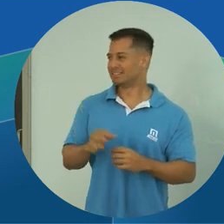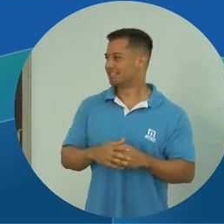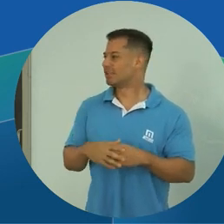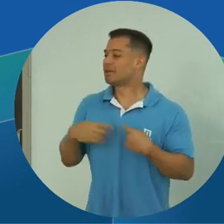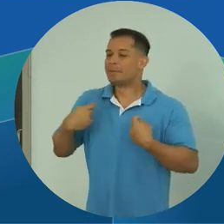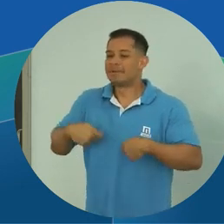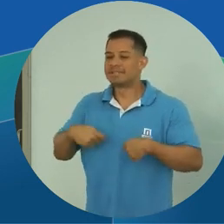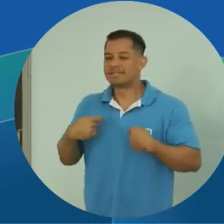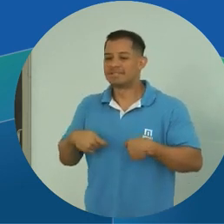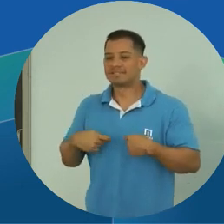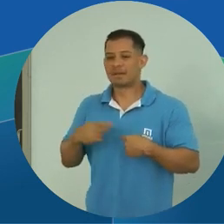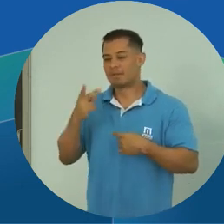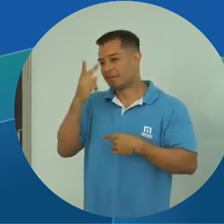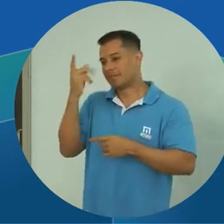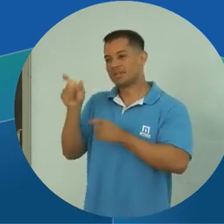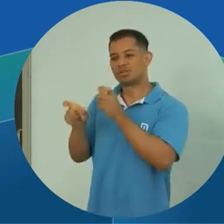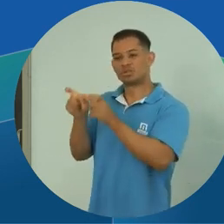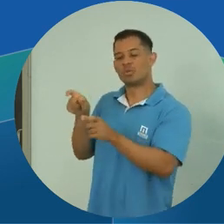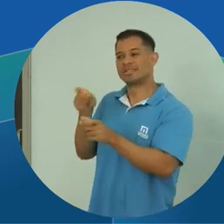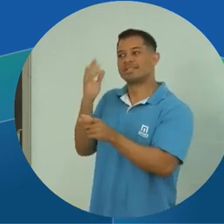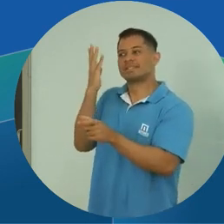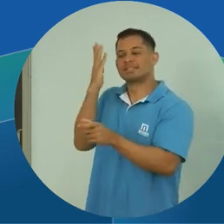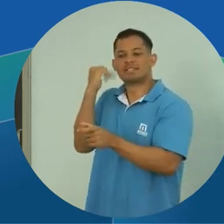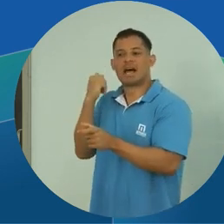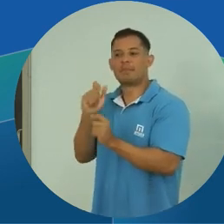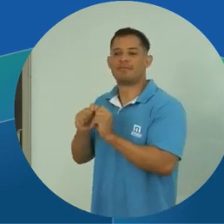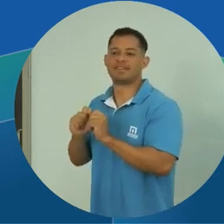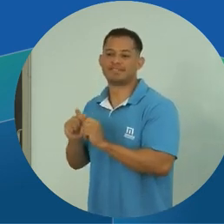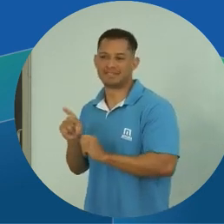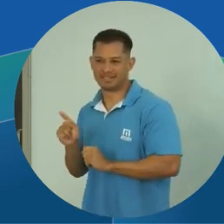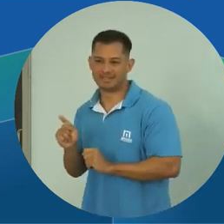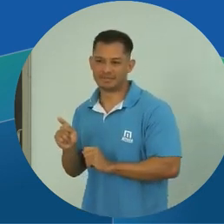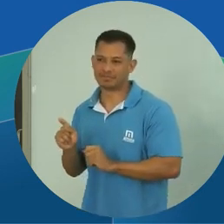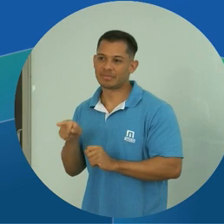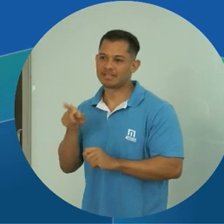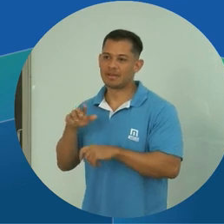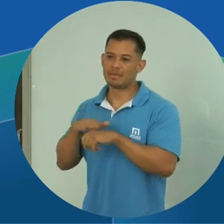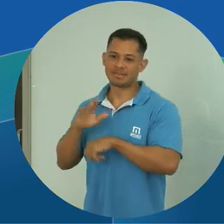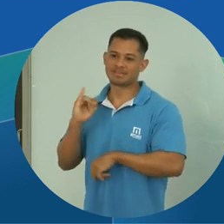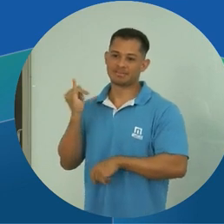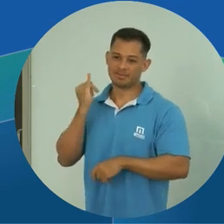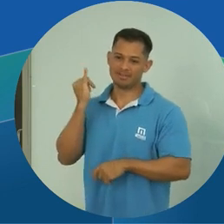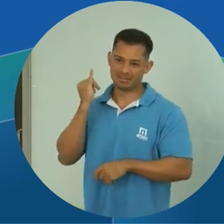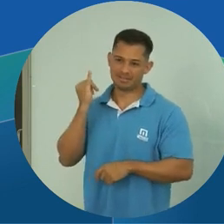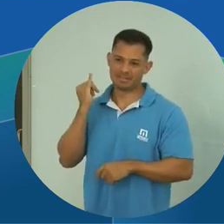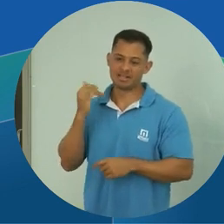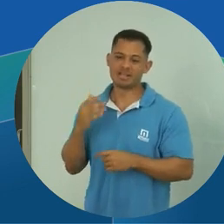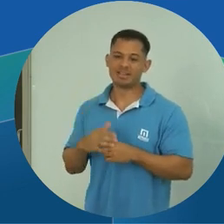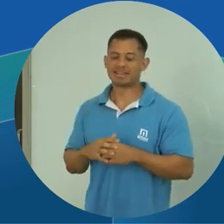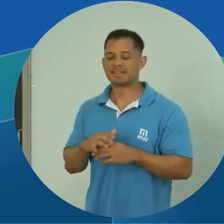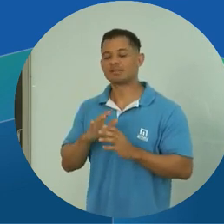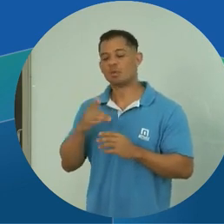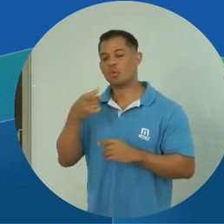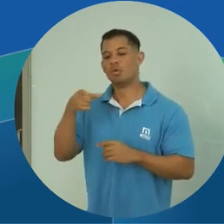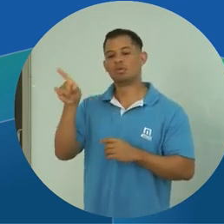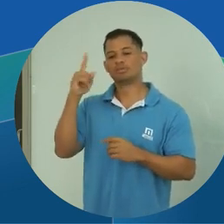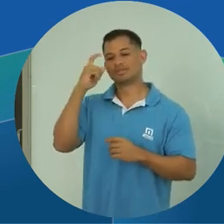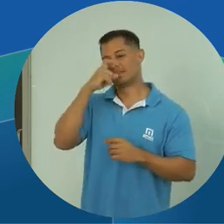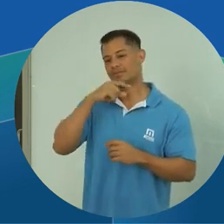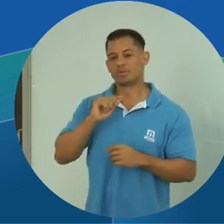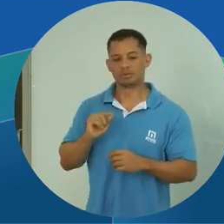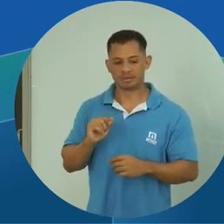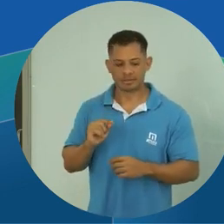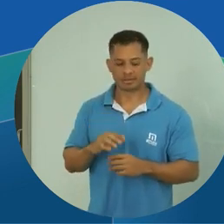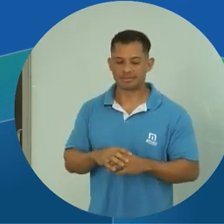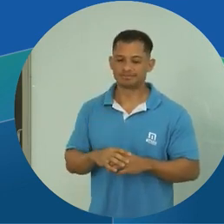precisamos de gente que sabe fazer, porque é o mais importante. E isso trazia também um outro desafio, que